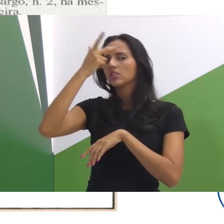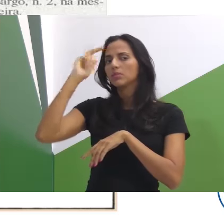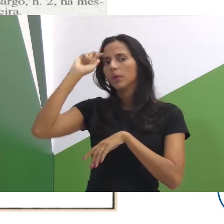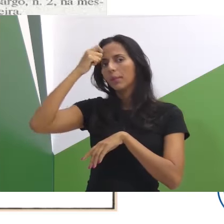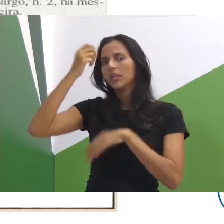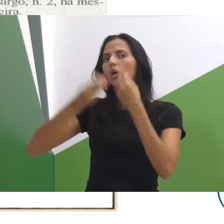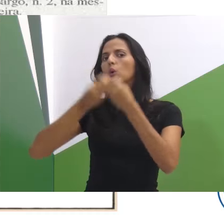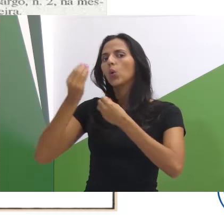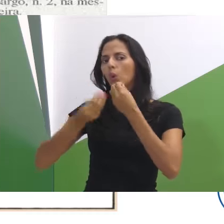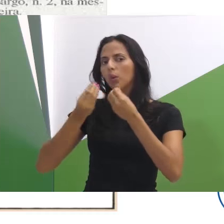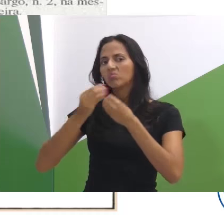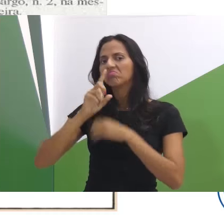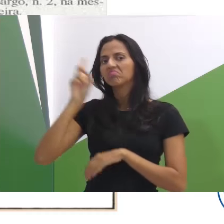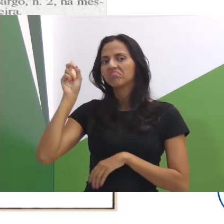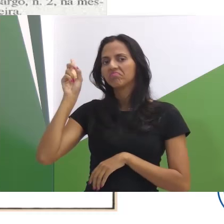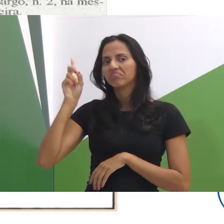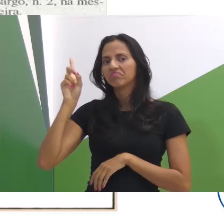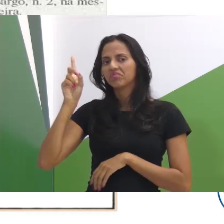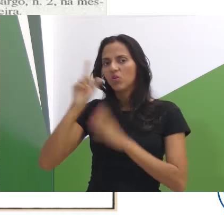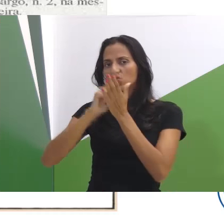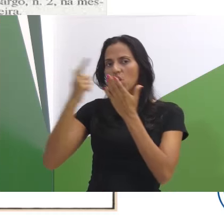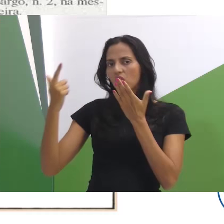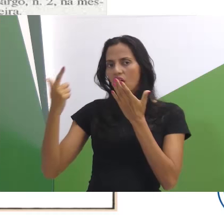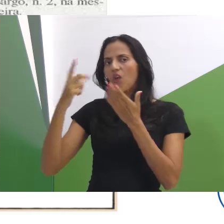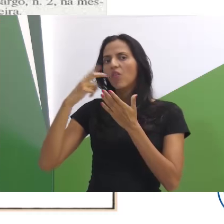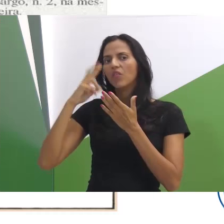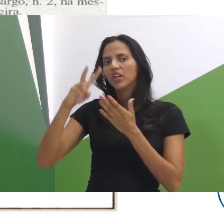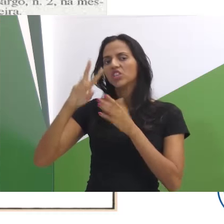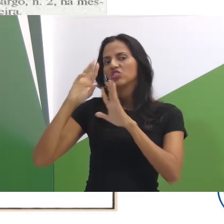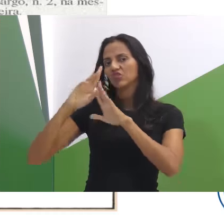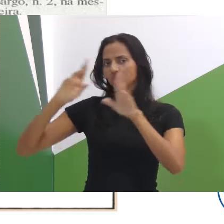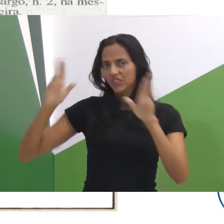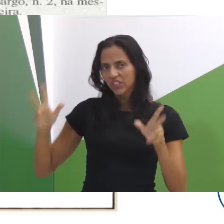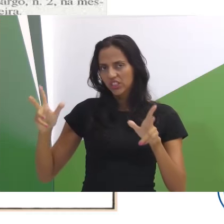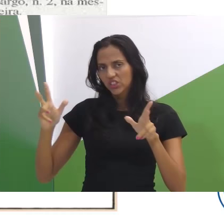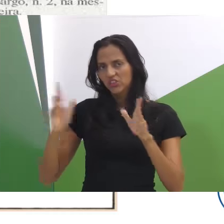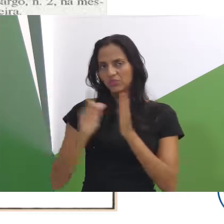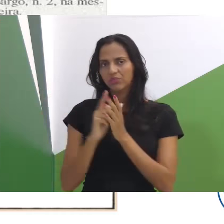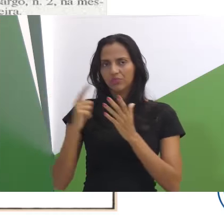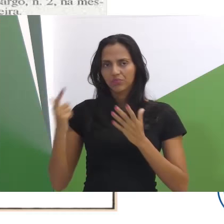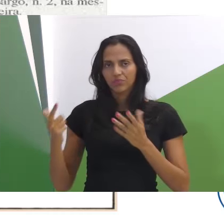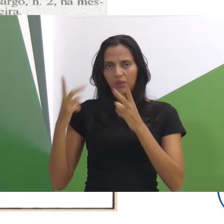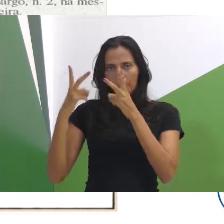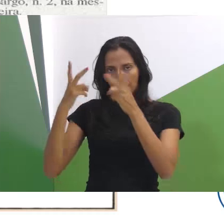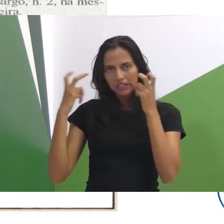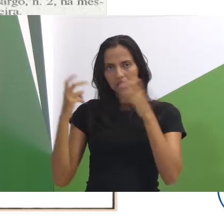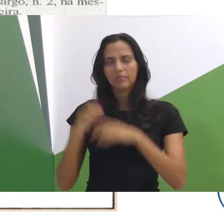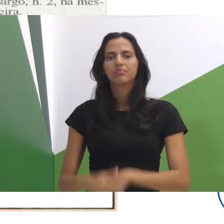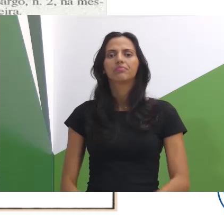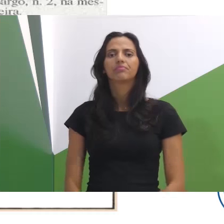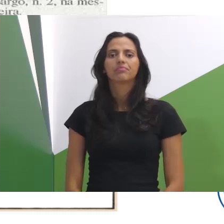época. Você pega um jornal hoje, vê o classificado lá de compra e venda das coisas e aí que você percebe.